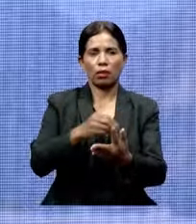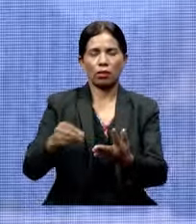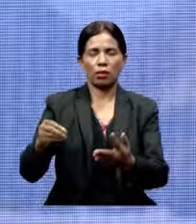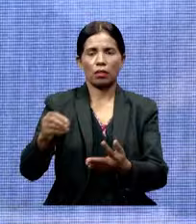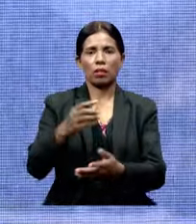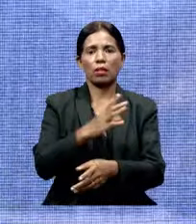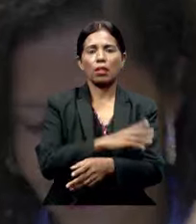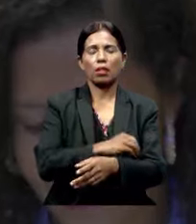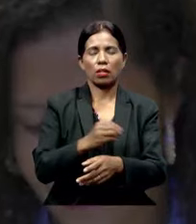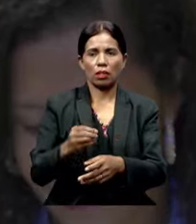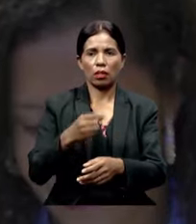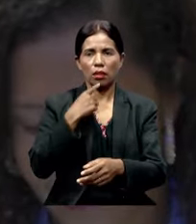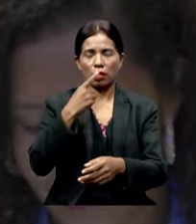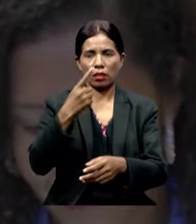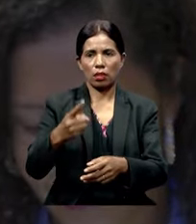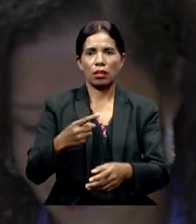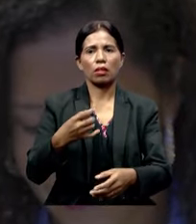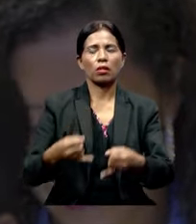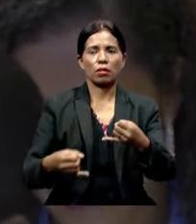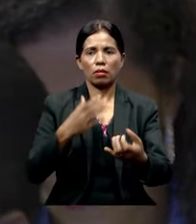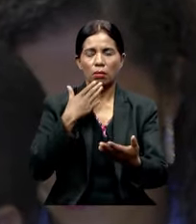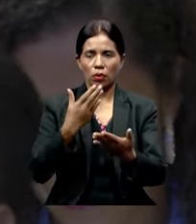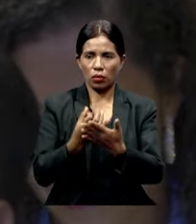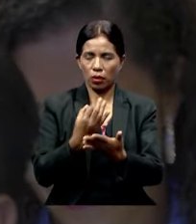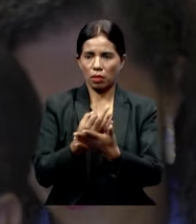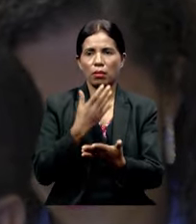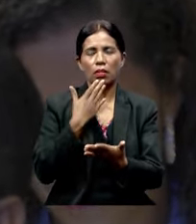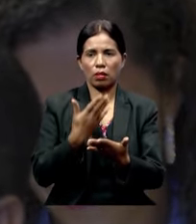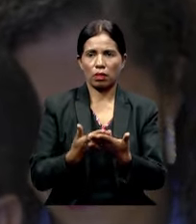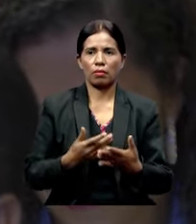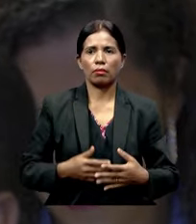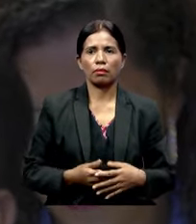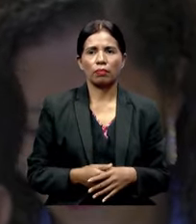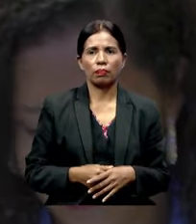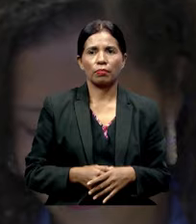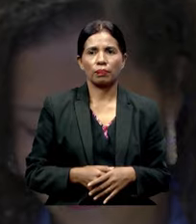prazo ho taxas juros nebe acessível sim with